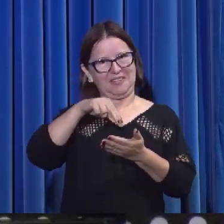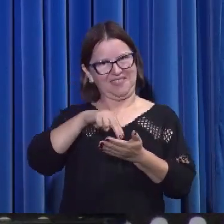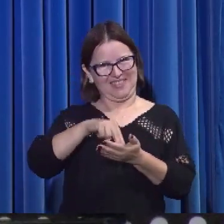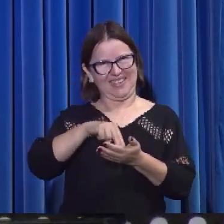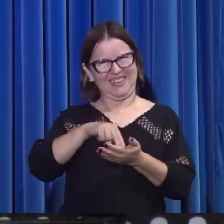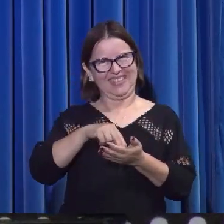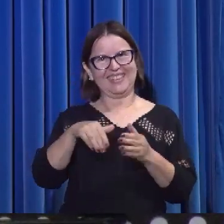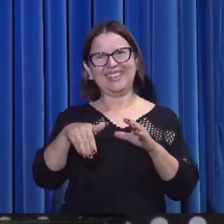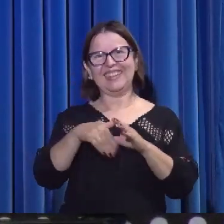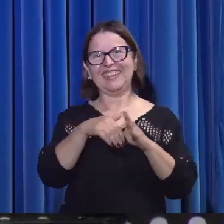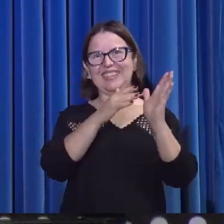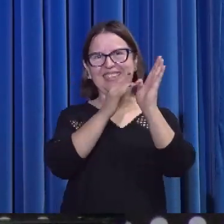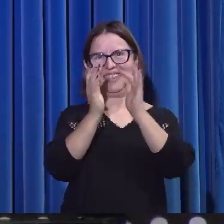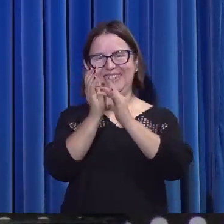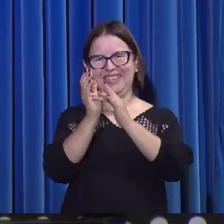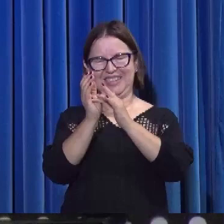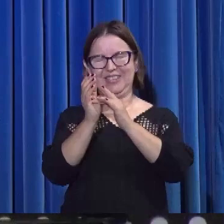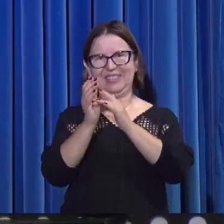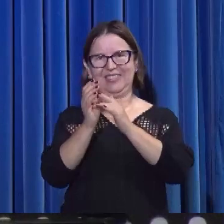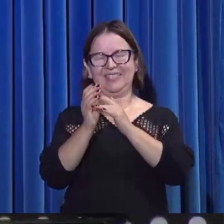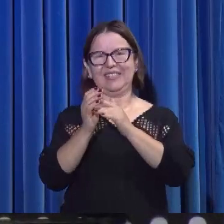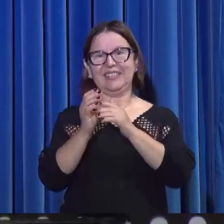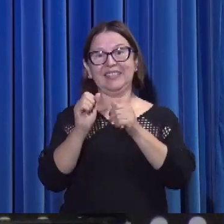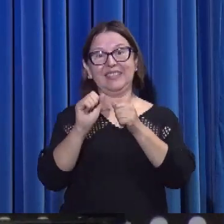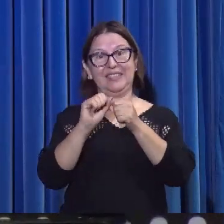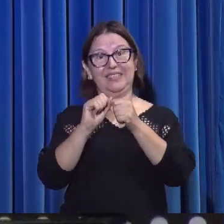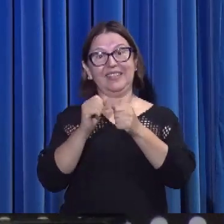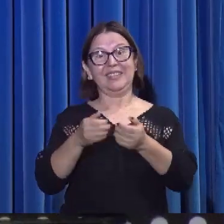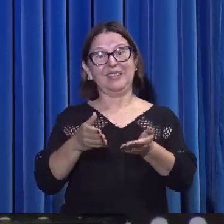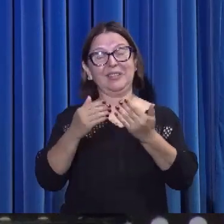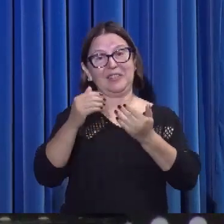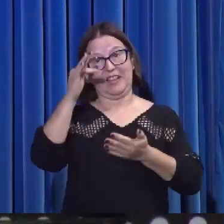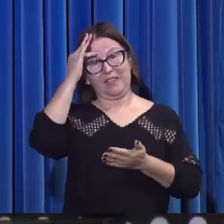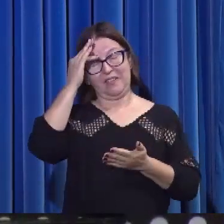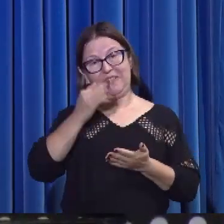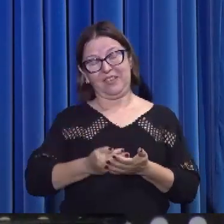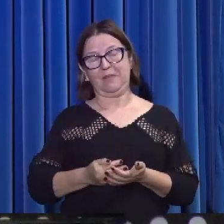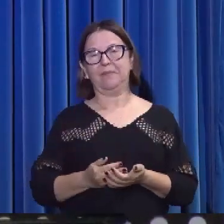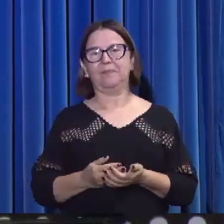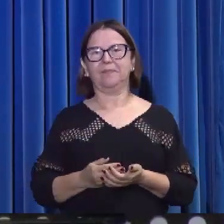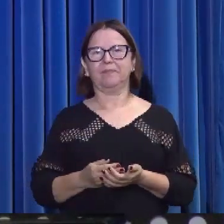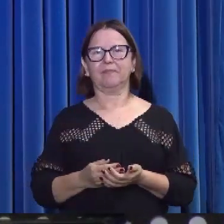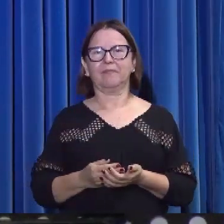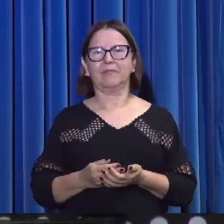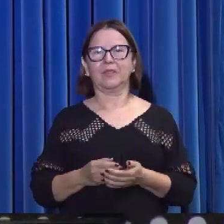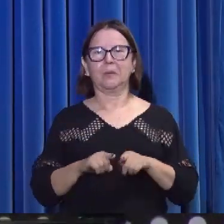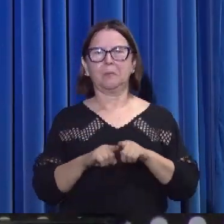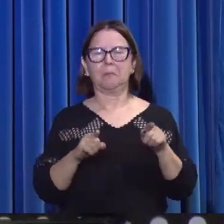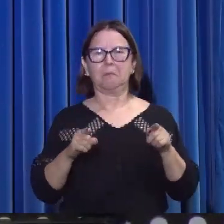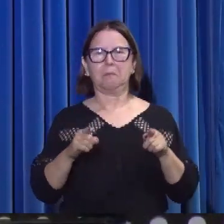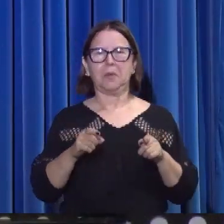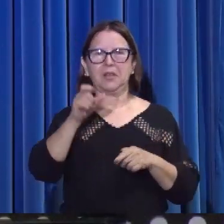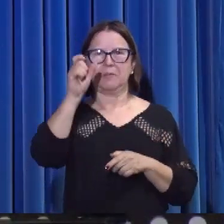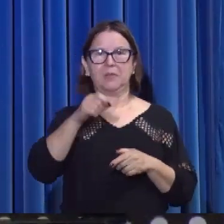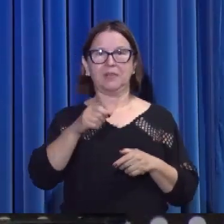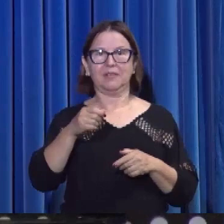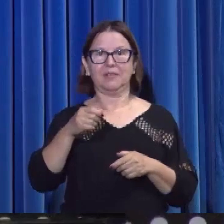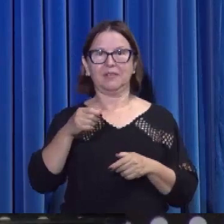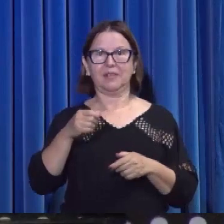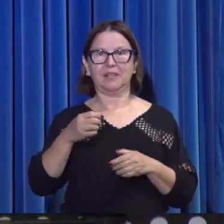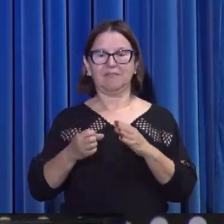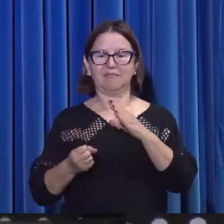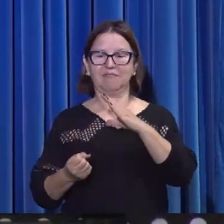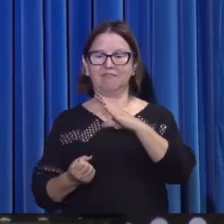Jesus, o autor e o consumador da fé. Mas aqui ele vai ser isso. Ele nasce como uma flor, viçoso, bonito.